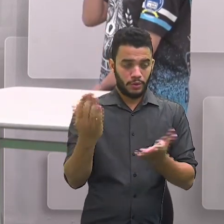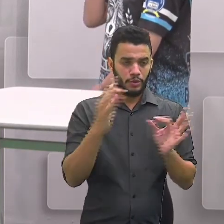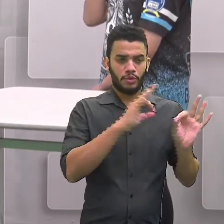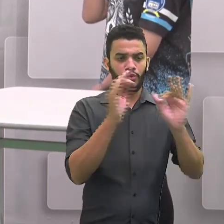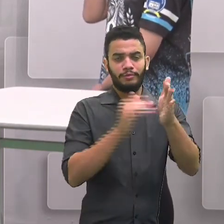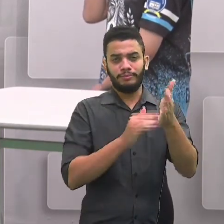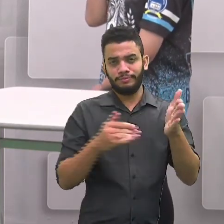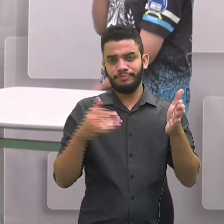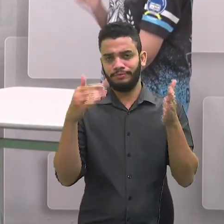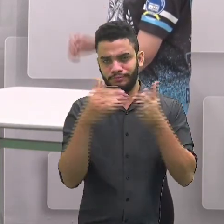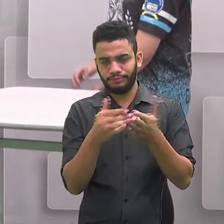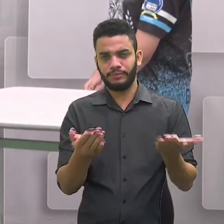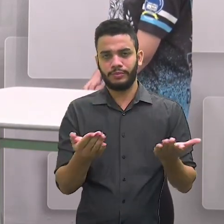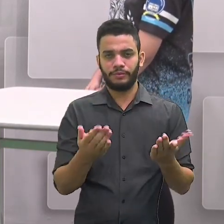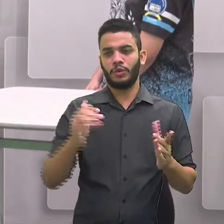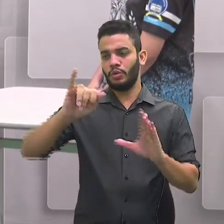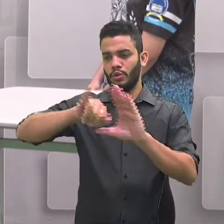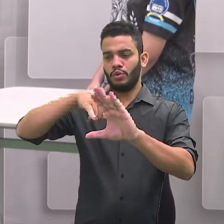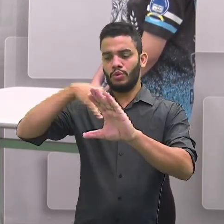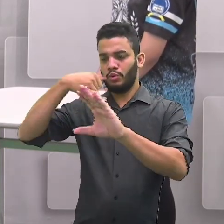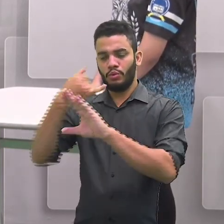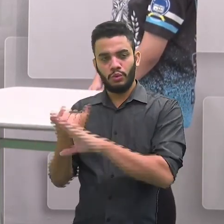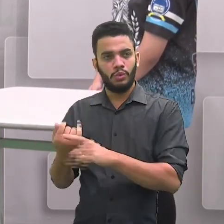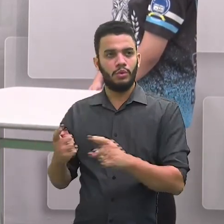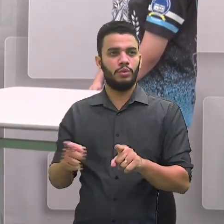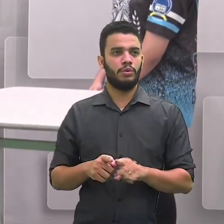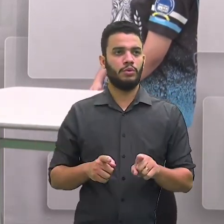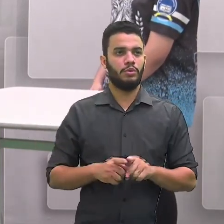nossa programação, tá?